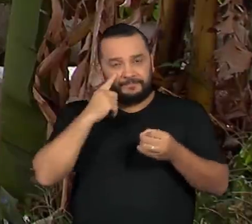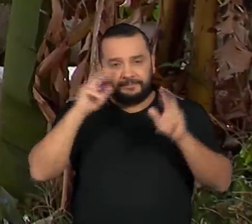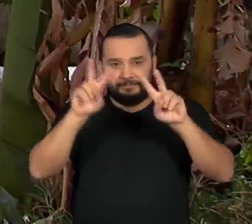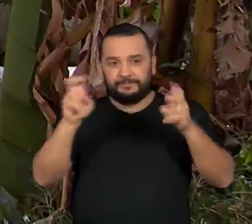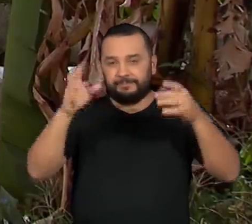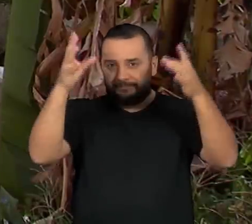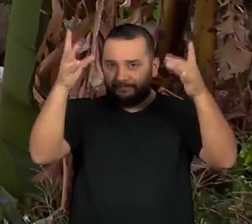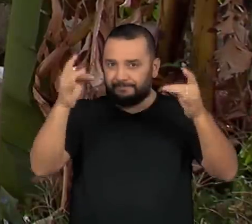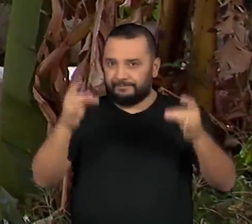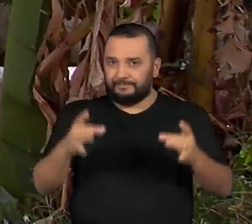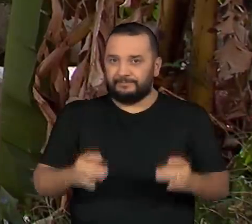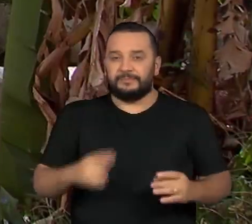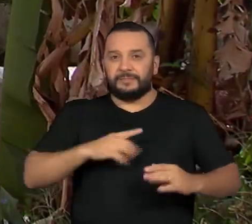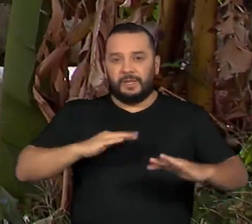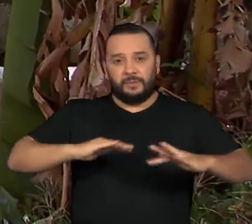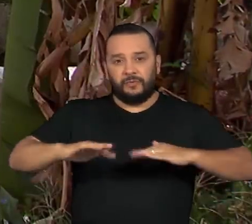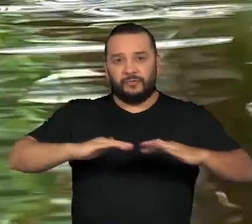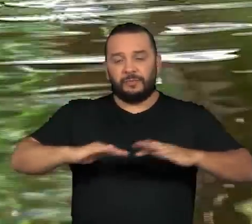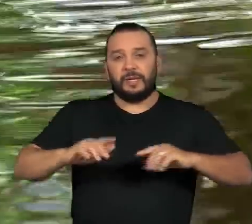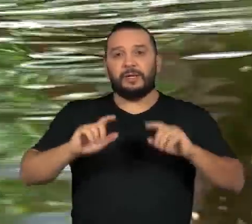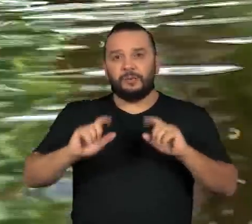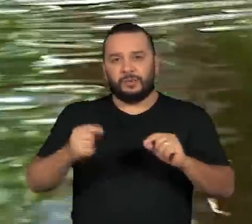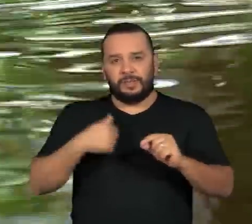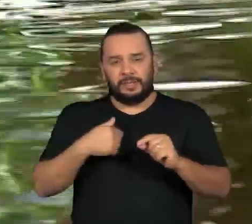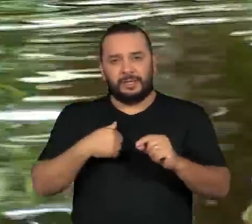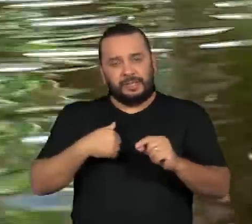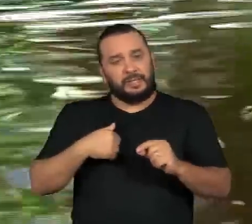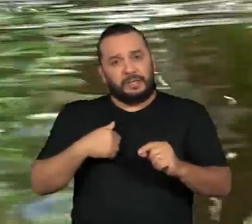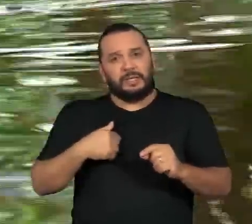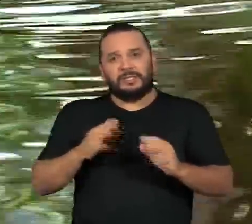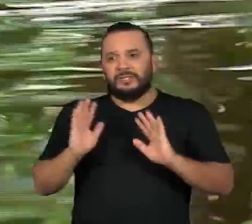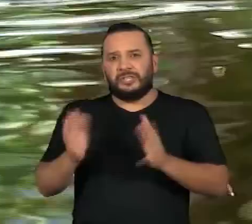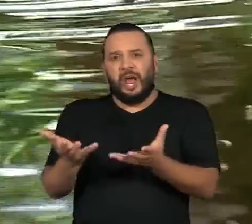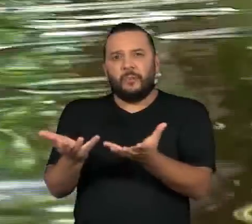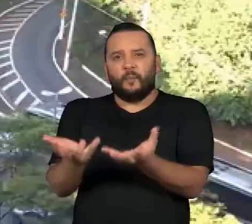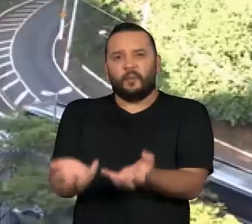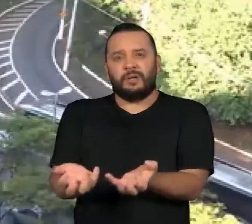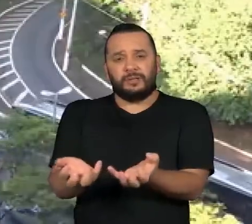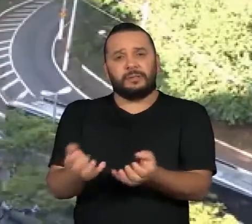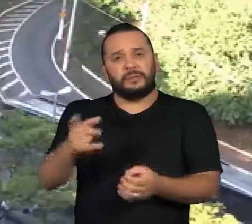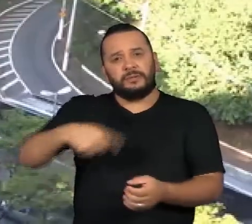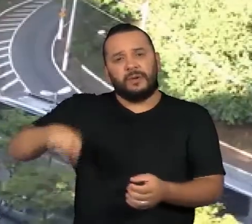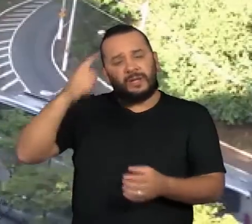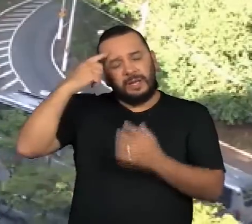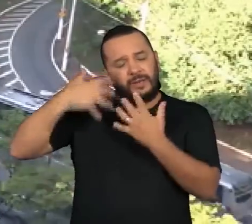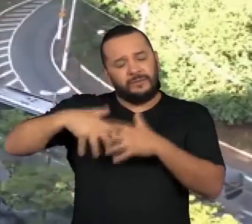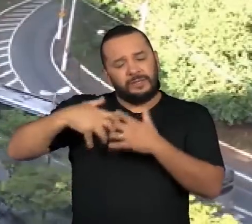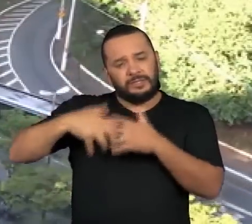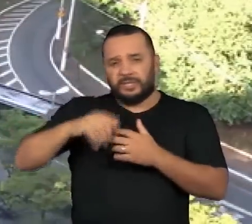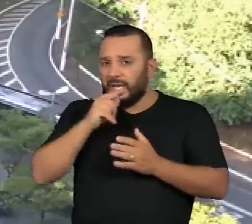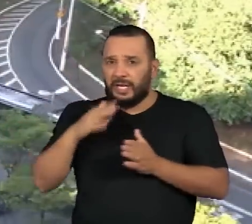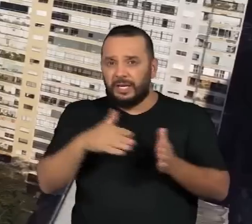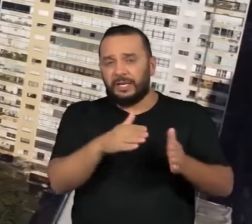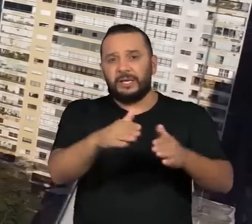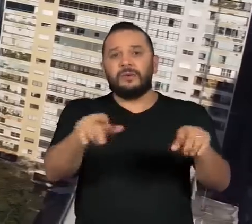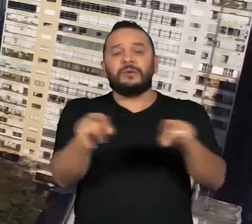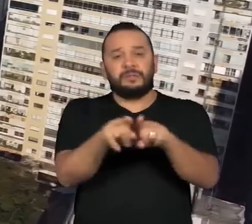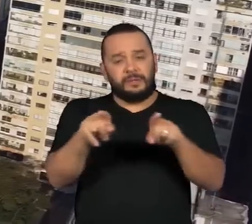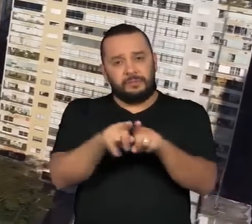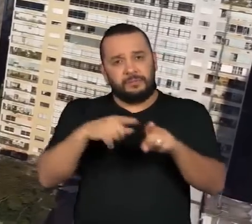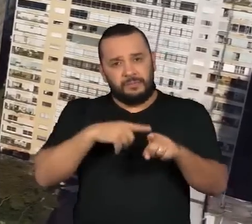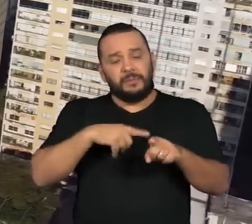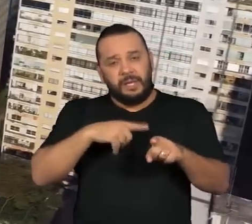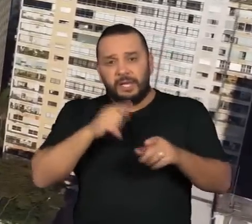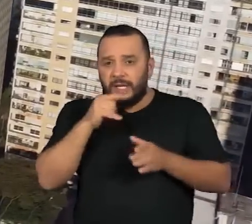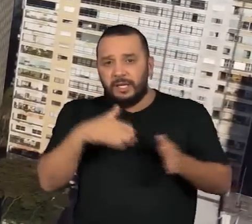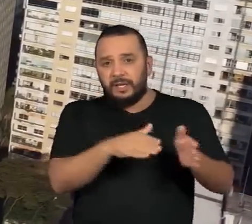O movimento urbano Secura Humana convida o cidadão a refletir sobre os rios e córregos encobertos nas grandes